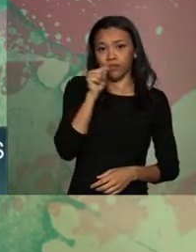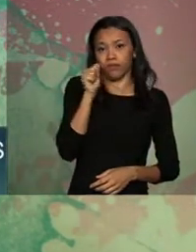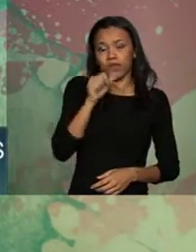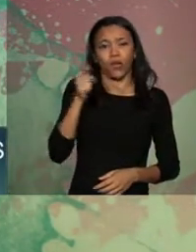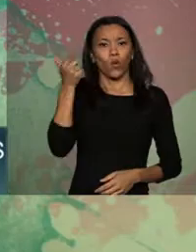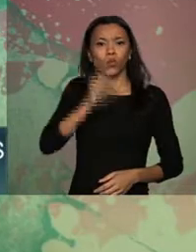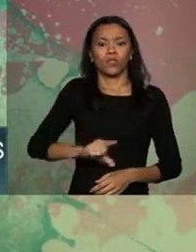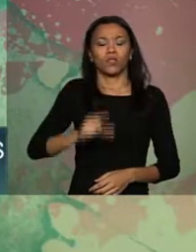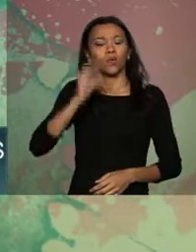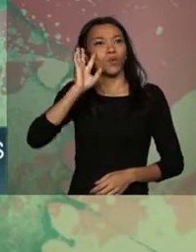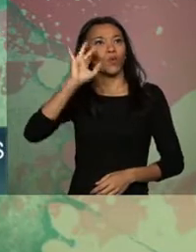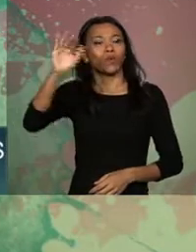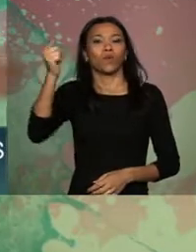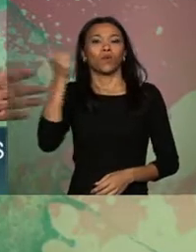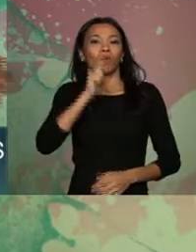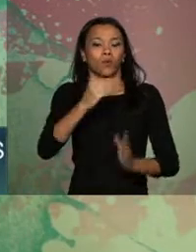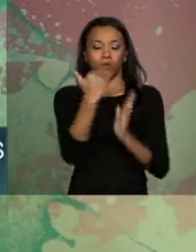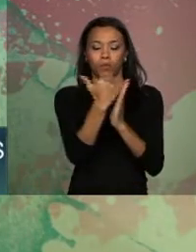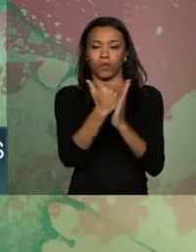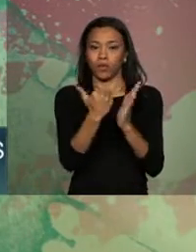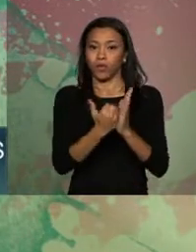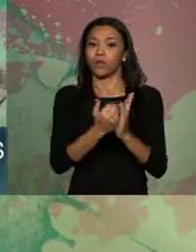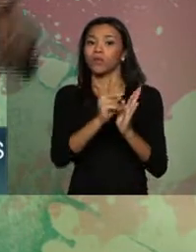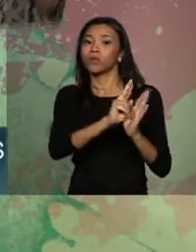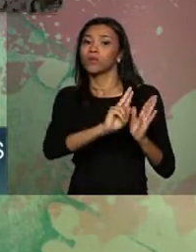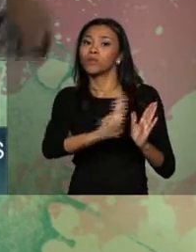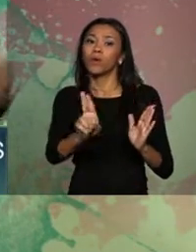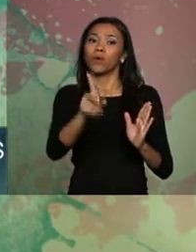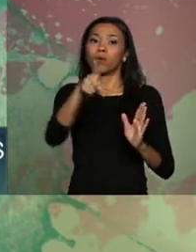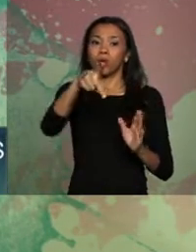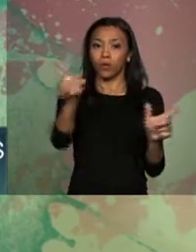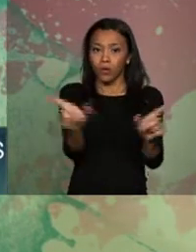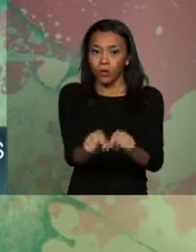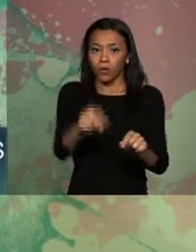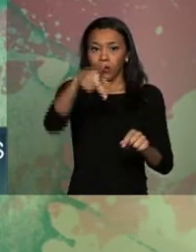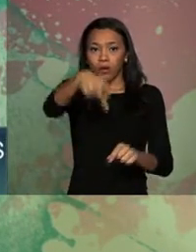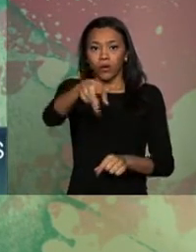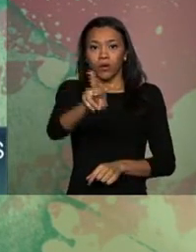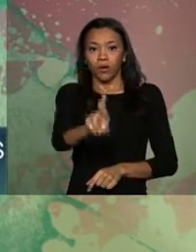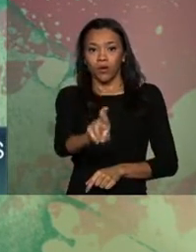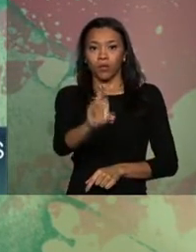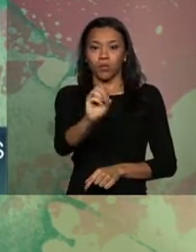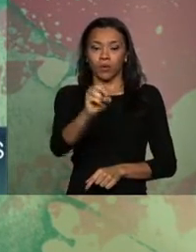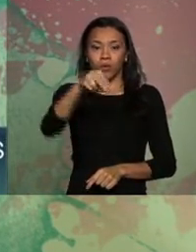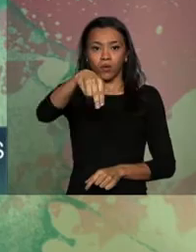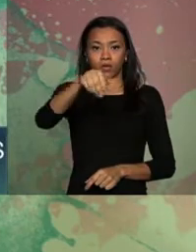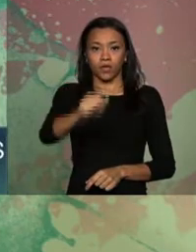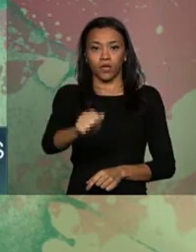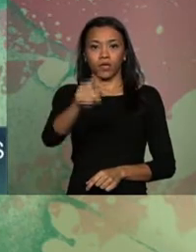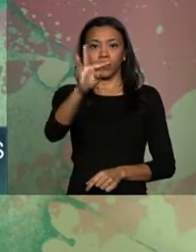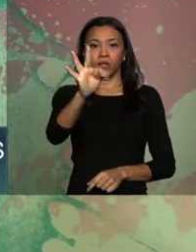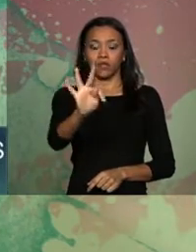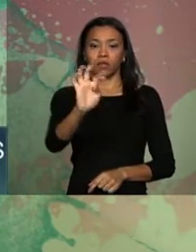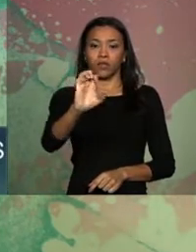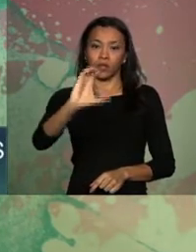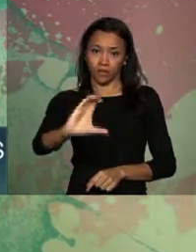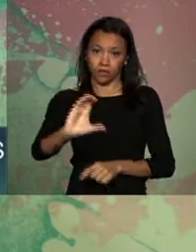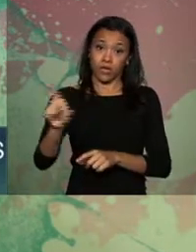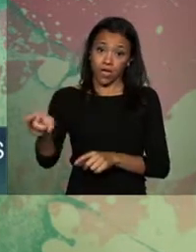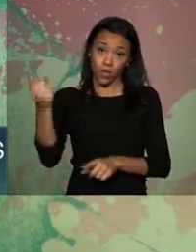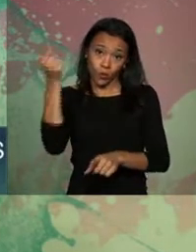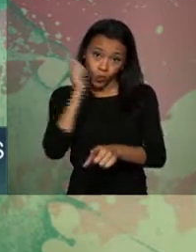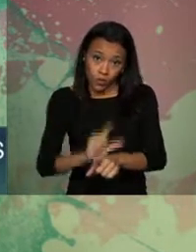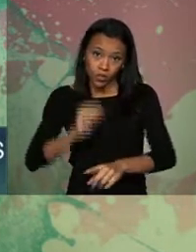O Pronatec permitiu que ela se qualificasse. O curso do SESC permitiu que ela se qualificasse.